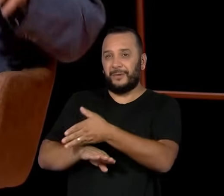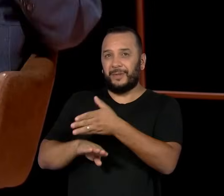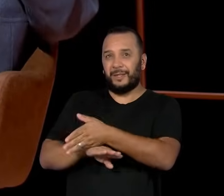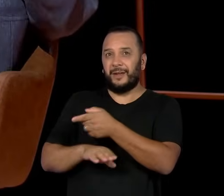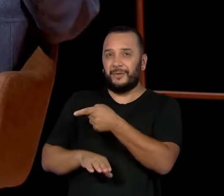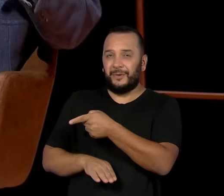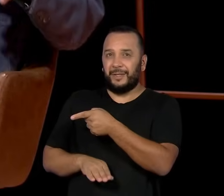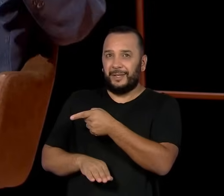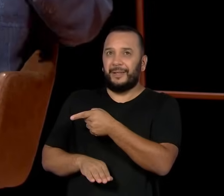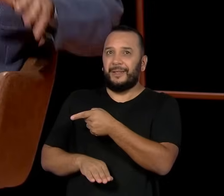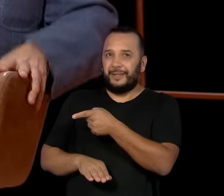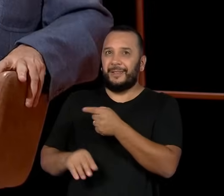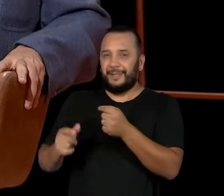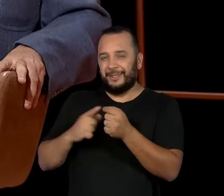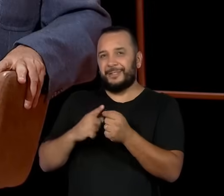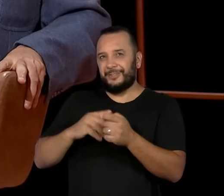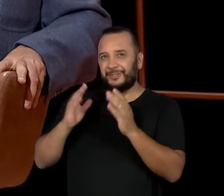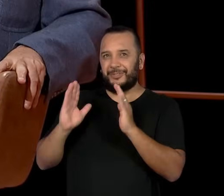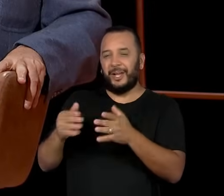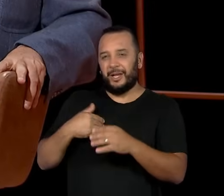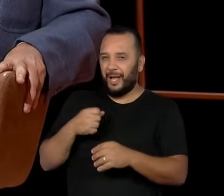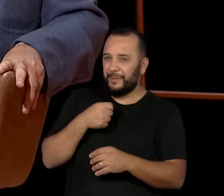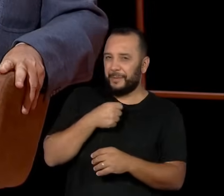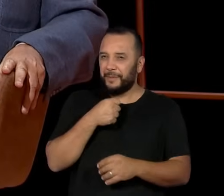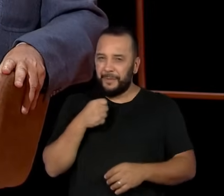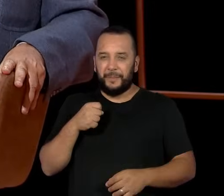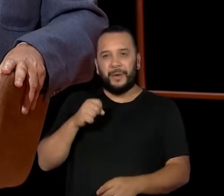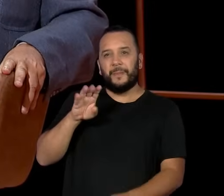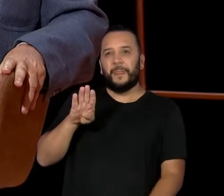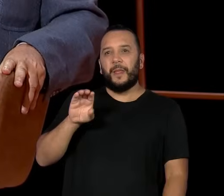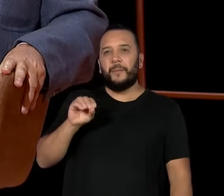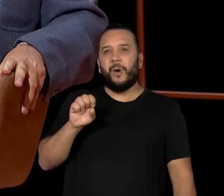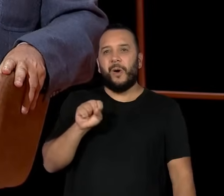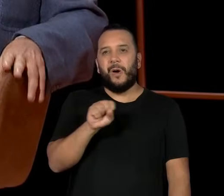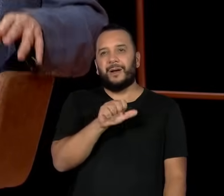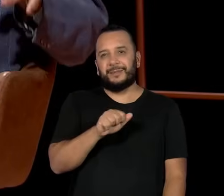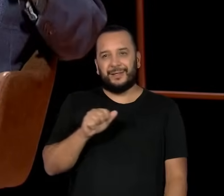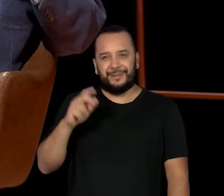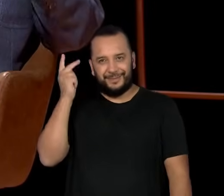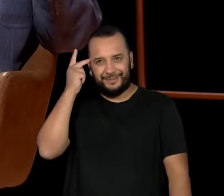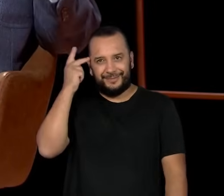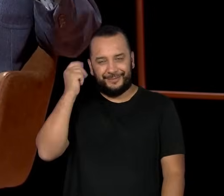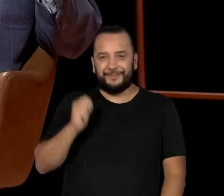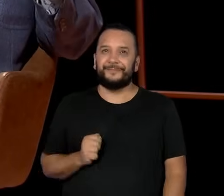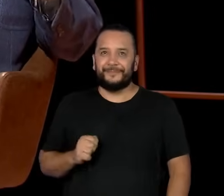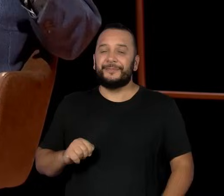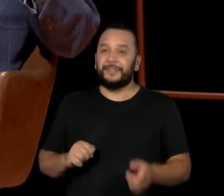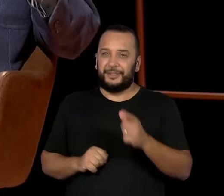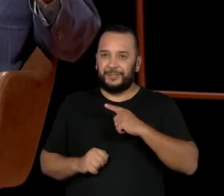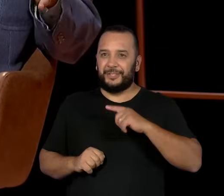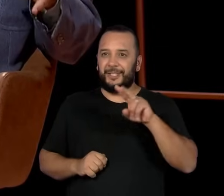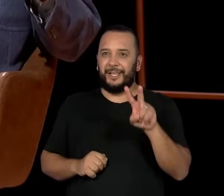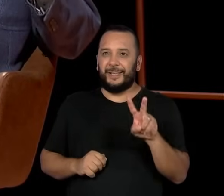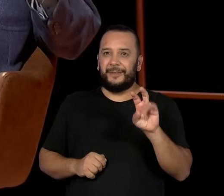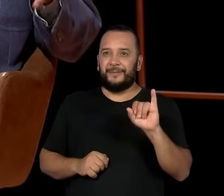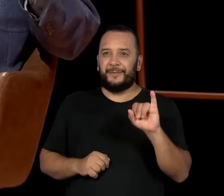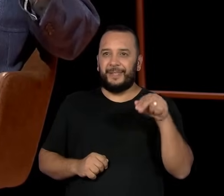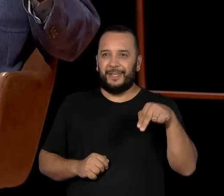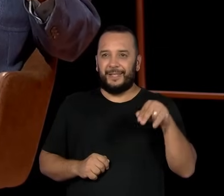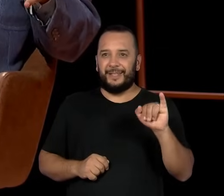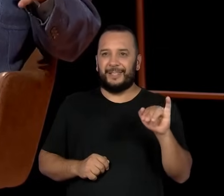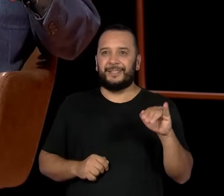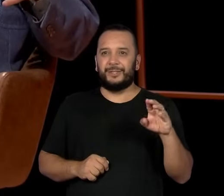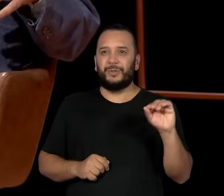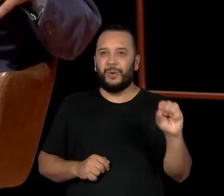Mata, Peri Ribeiro, enfim, os cantores de bossa nova de São Paulo. E eu tinha no Vinícius Moraes, no poeta meu amigo,